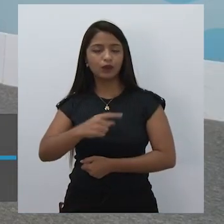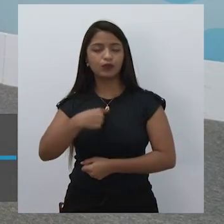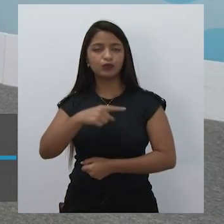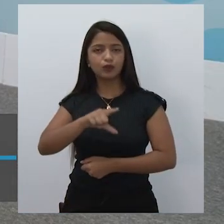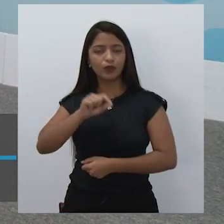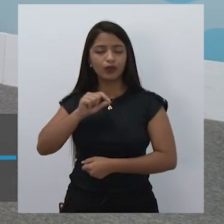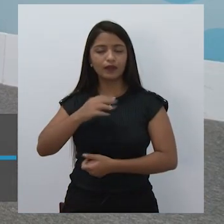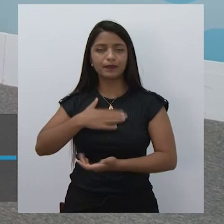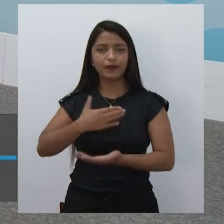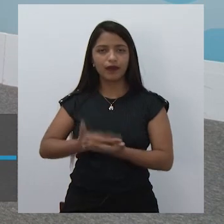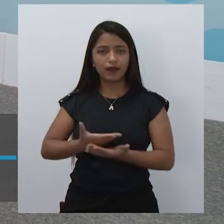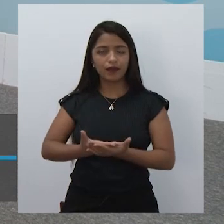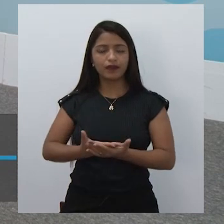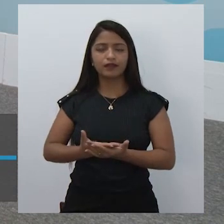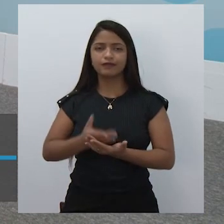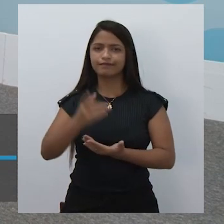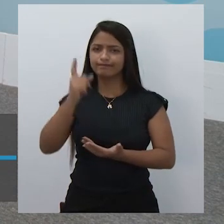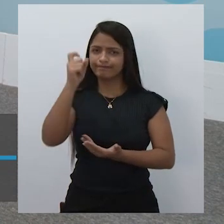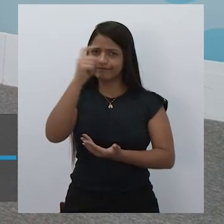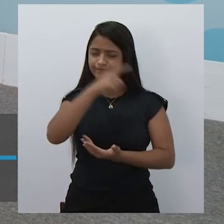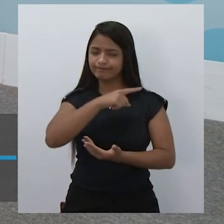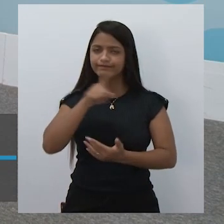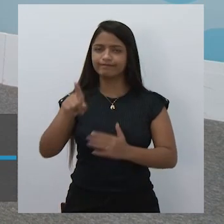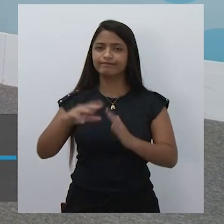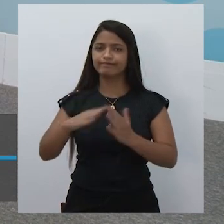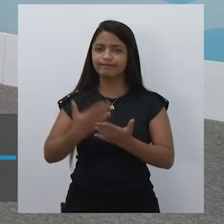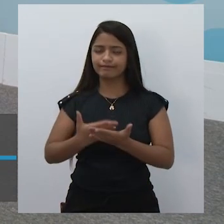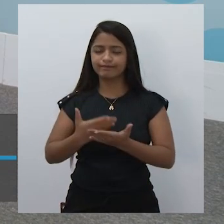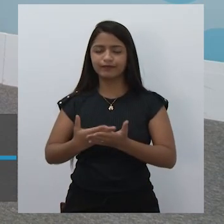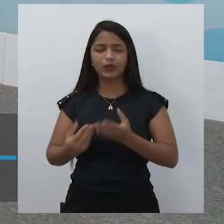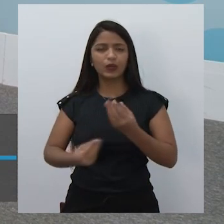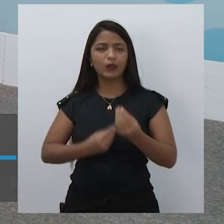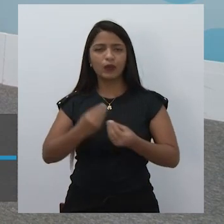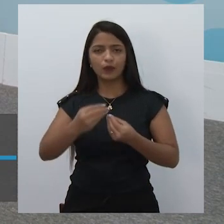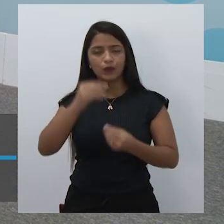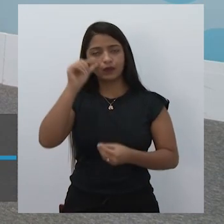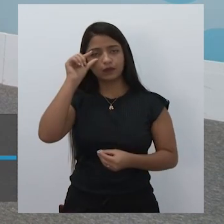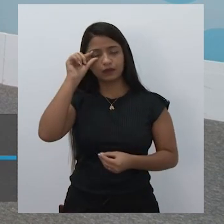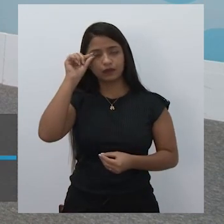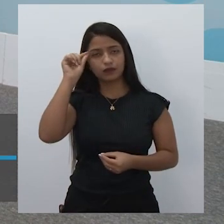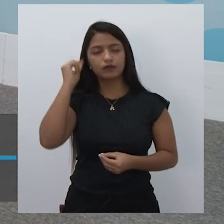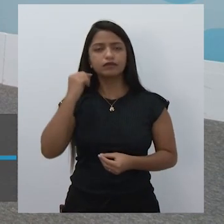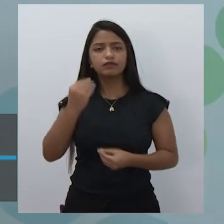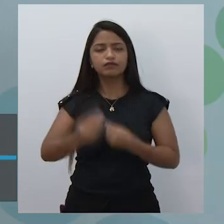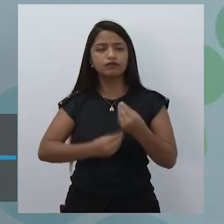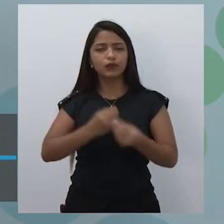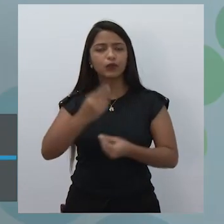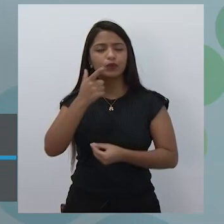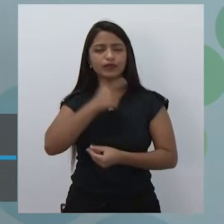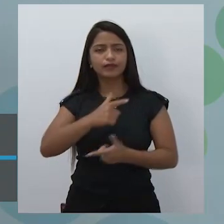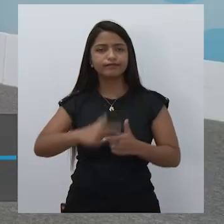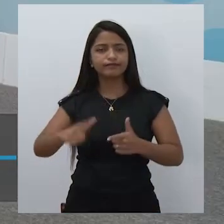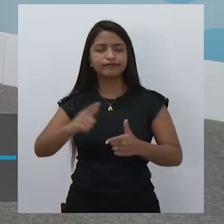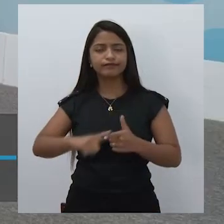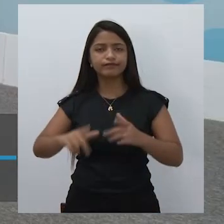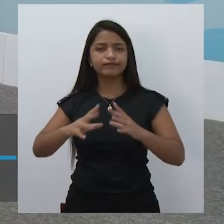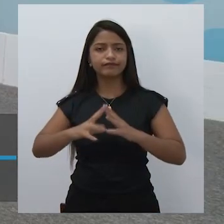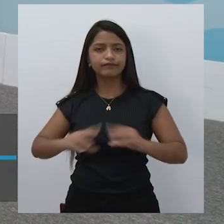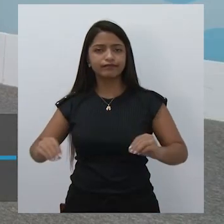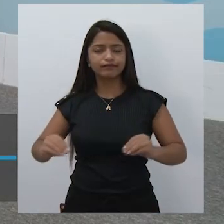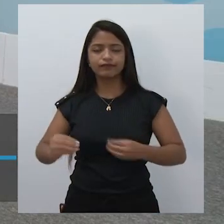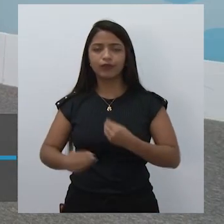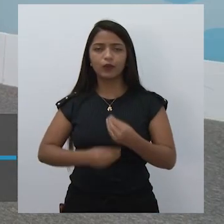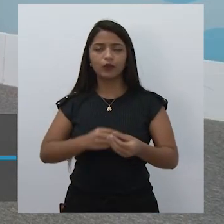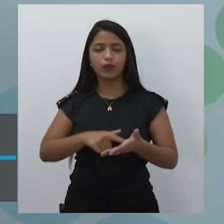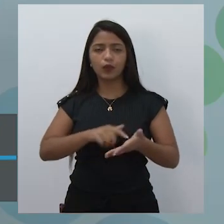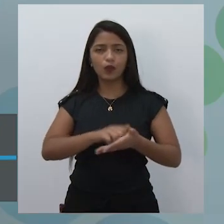pensar, resolver questões que são de ordem para além do currículo,